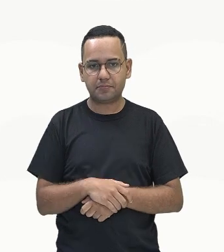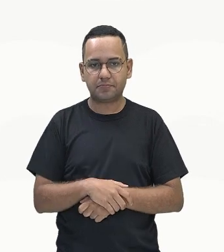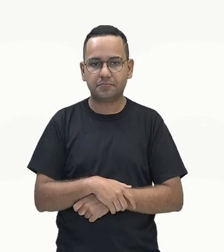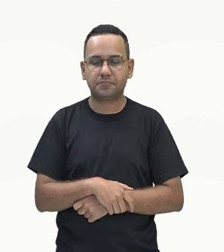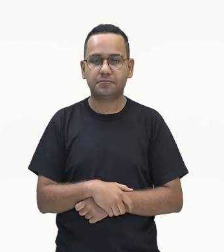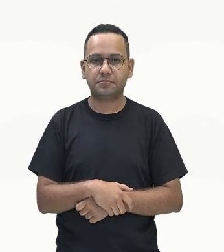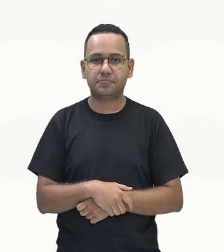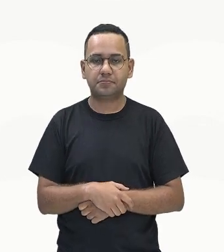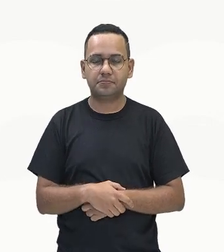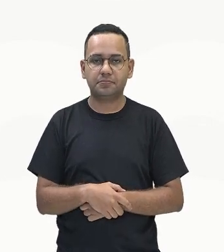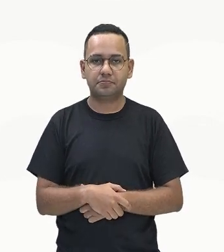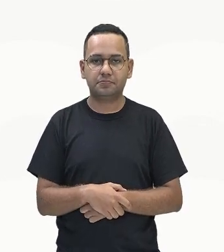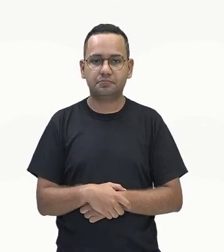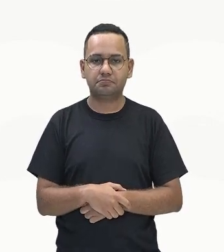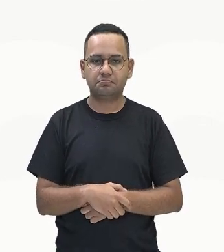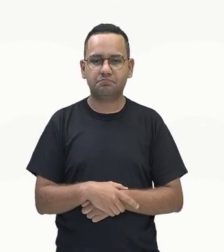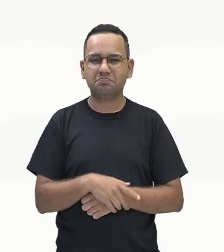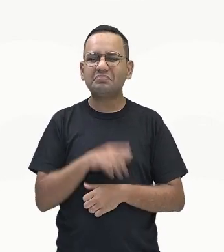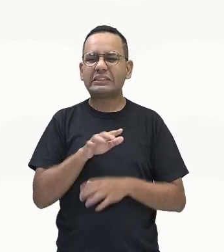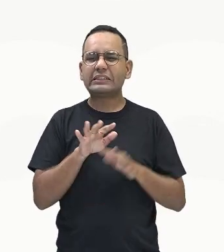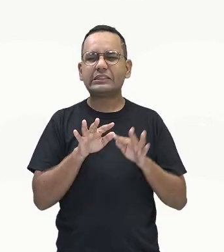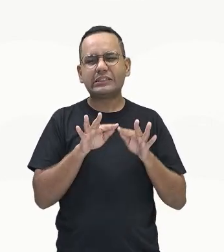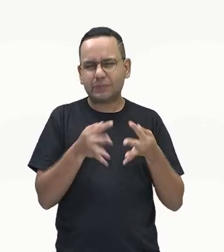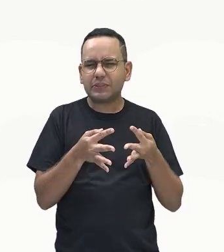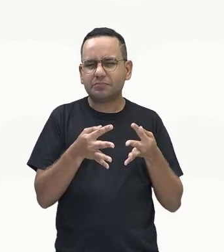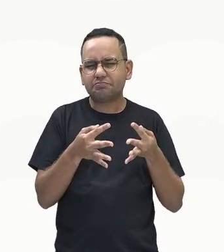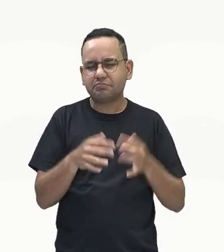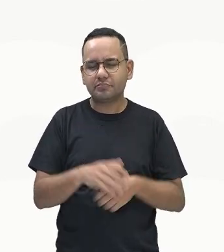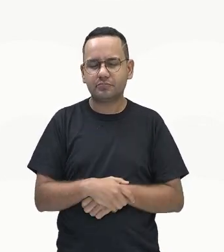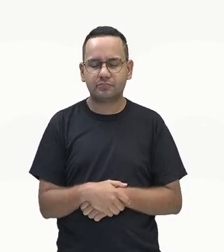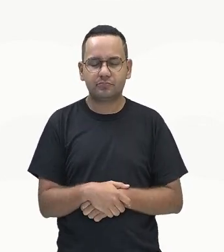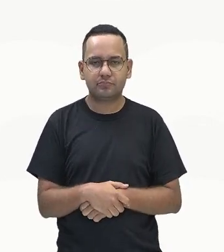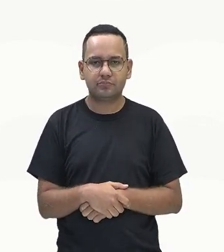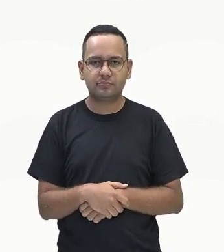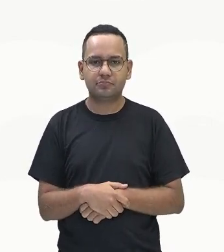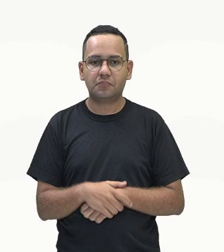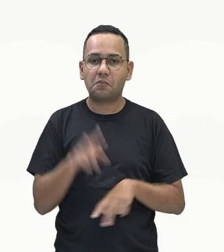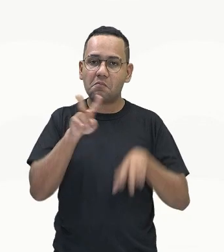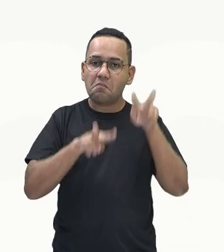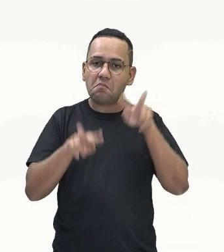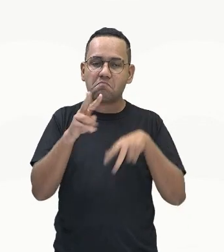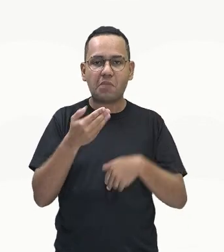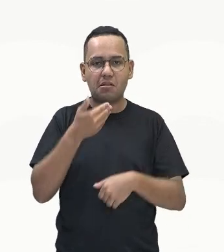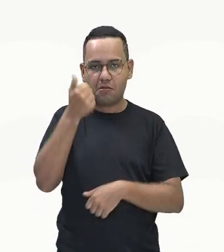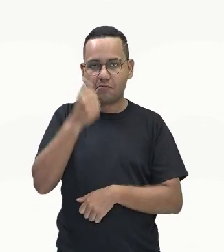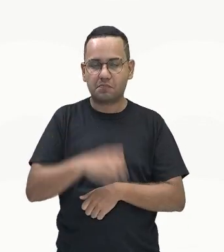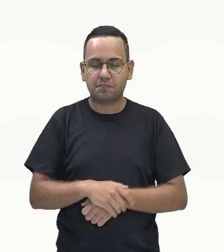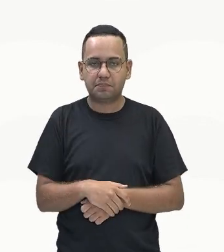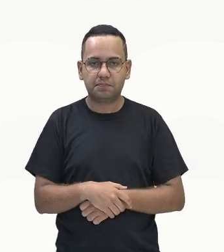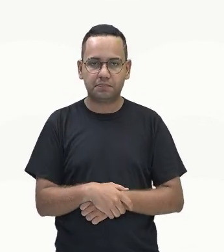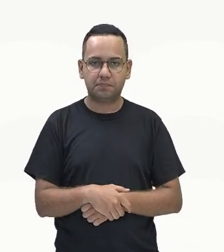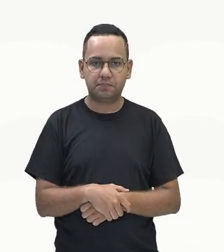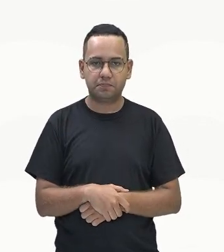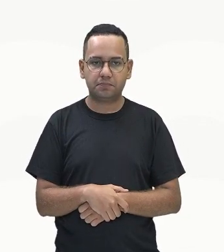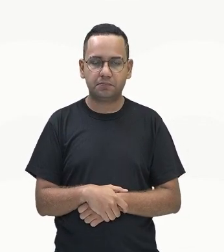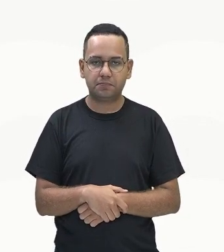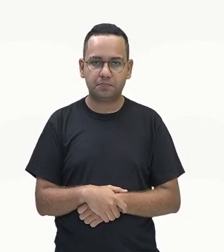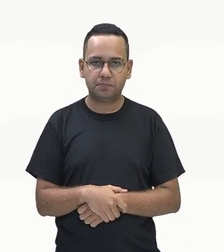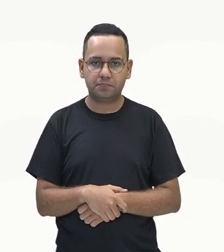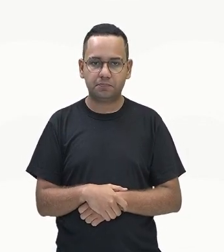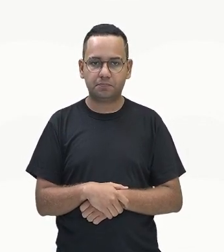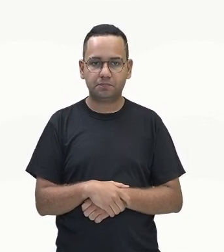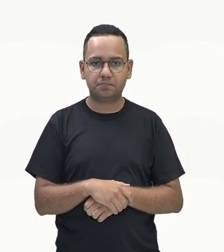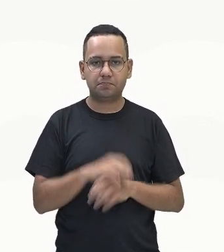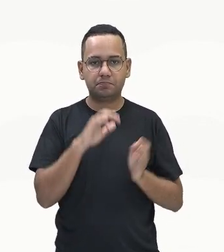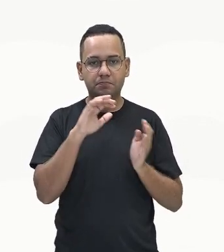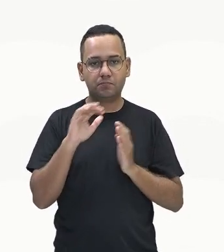2.500, tá? Para não ficar muito poluído os nossos cálculos, tá? Então, depois que a gente separa